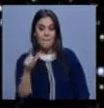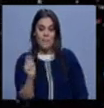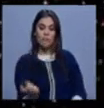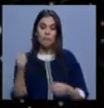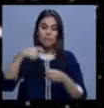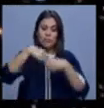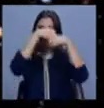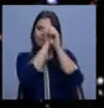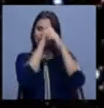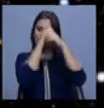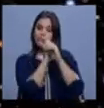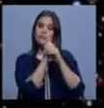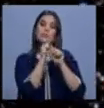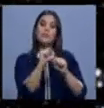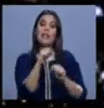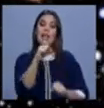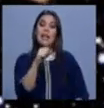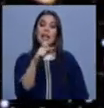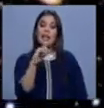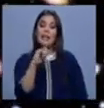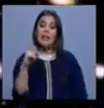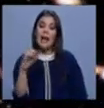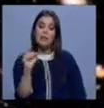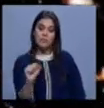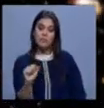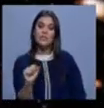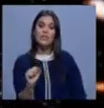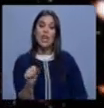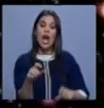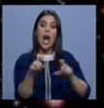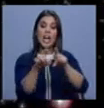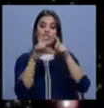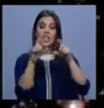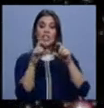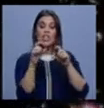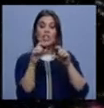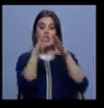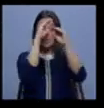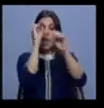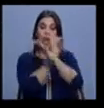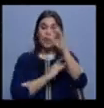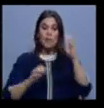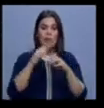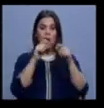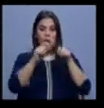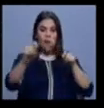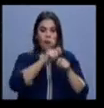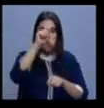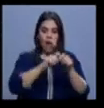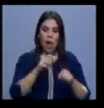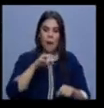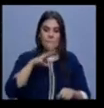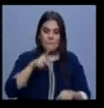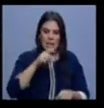telescópio espacial Gaia, que é uma missão da Agência Espacial Europeia que mede a distância e a velocidade de mais de 1.000 milhões de estrelas na nossa